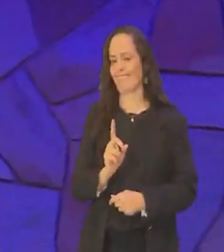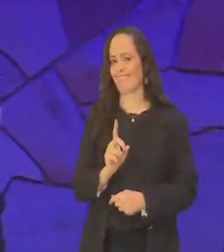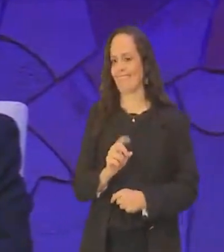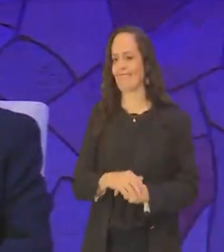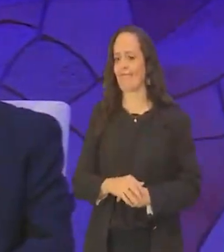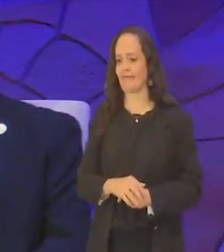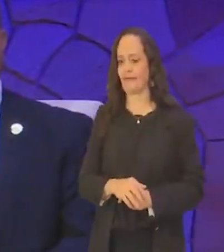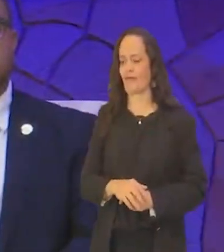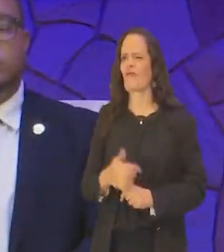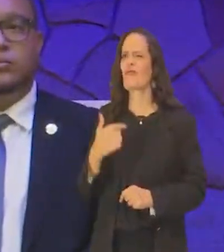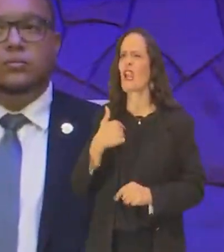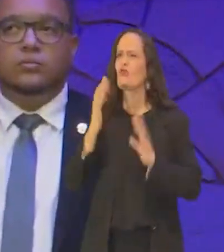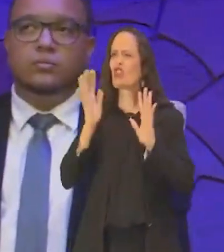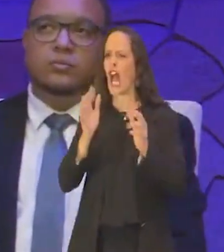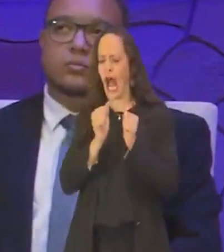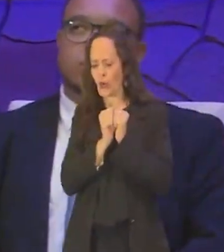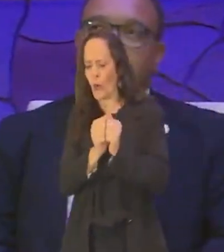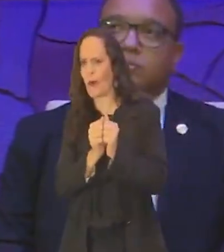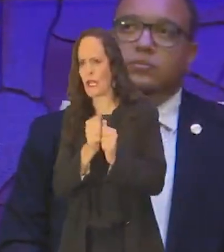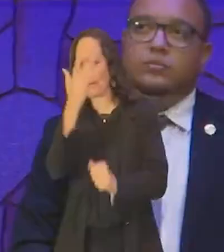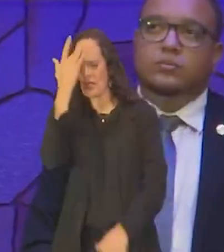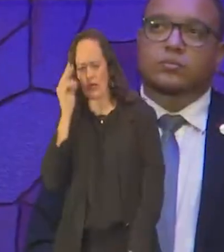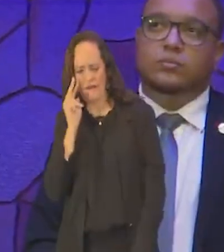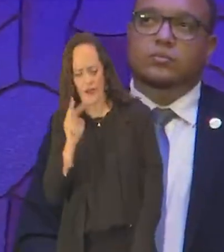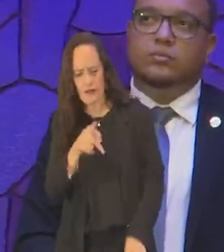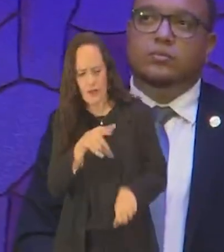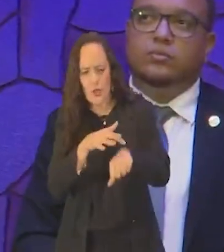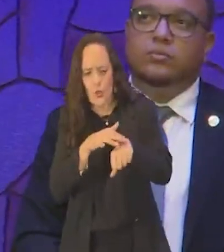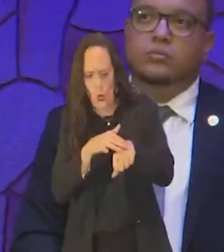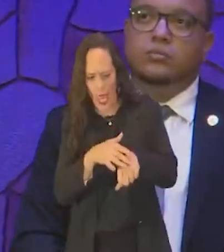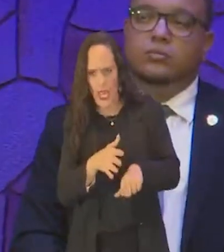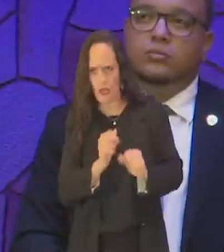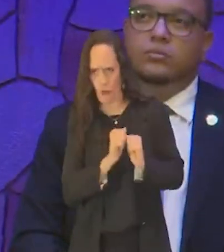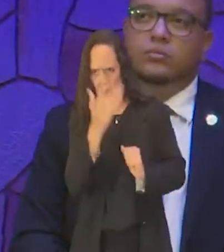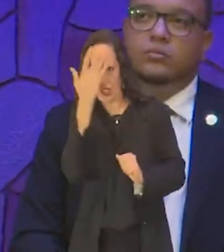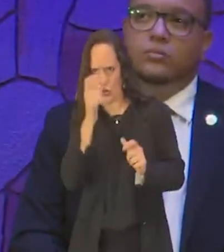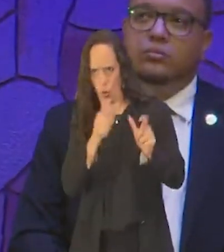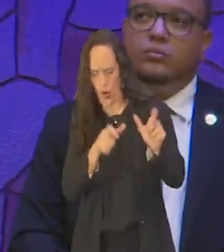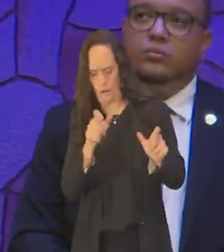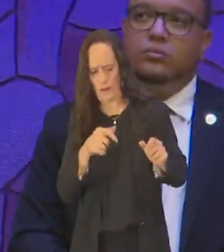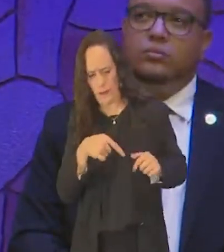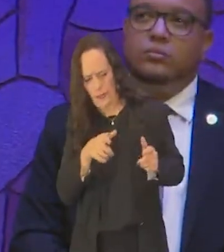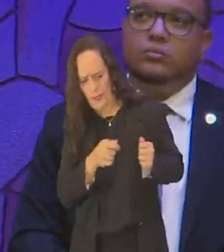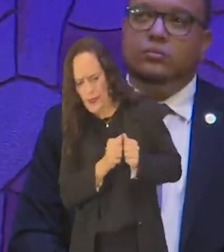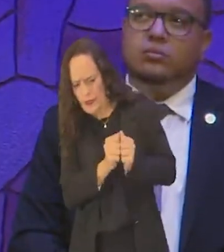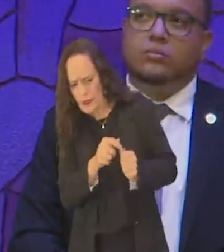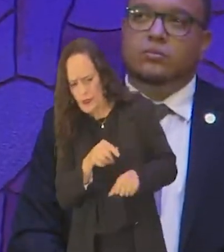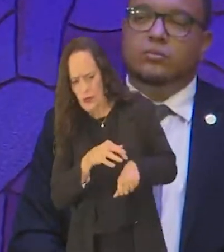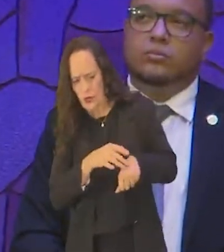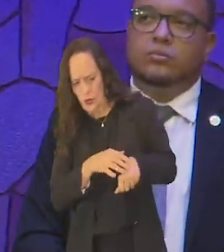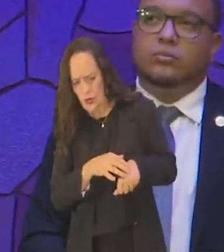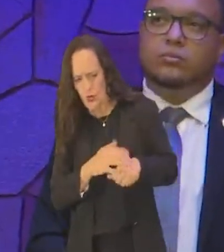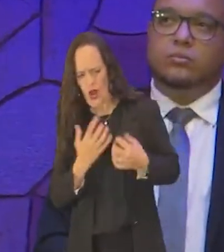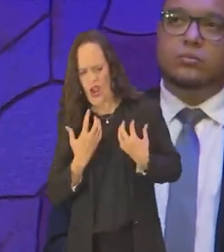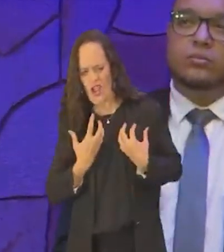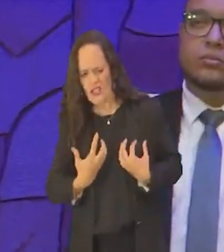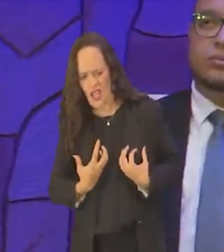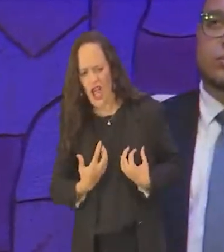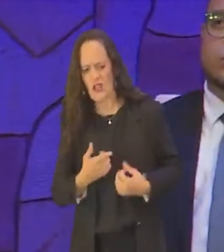Irmãos, já acompanhei pessoas, enfermidades, nós vamos ao médico certamente, mas enfermidades, cansaços,